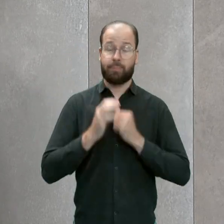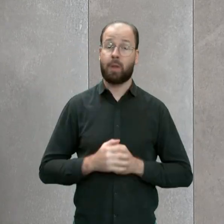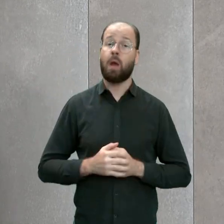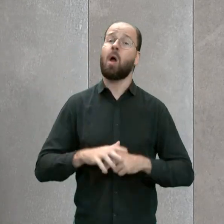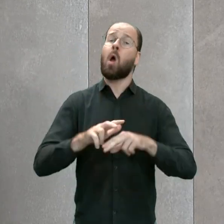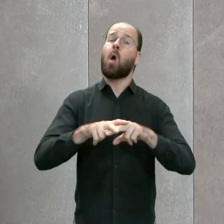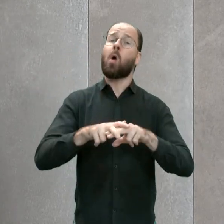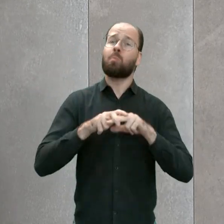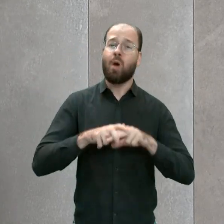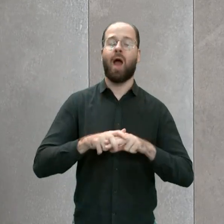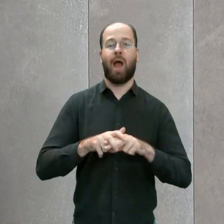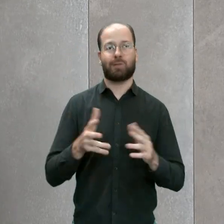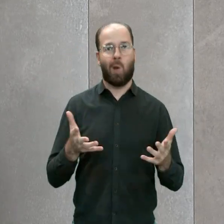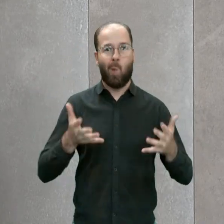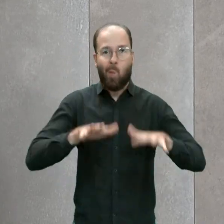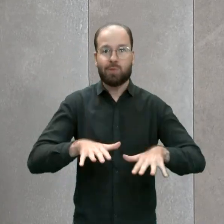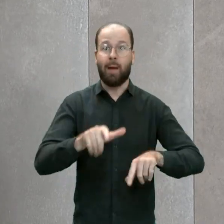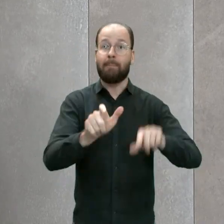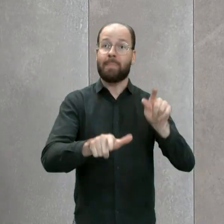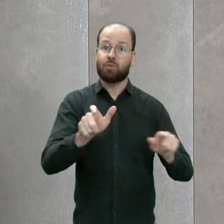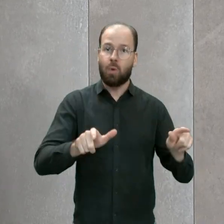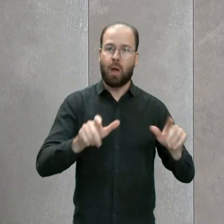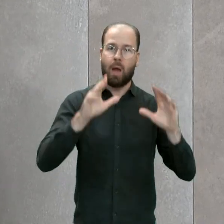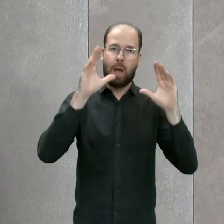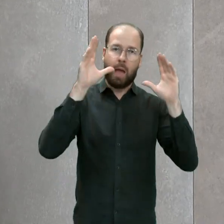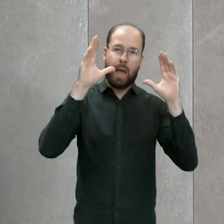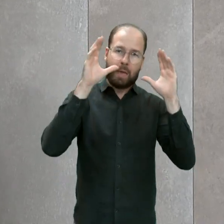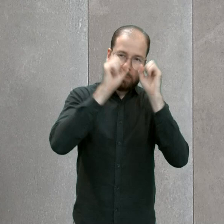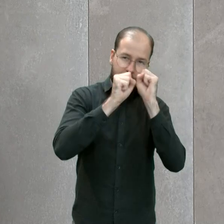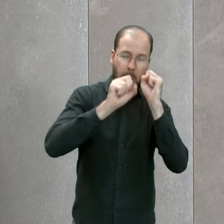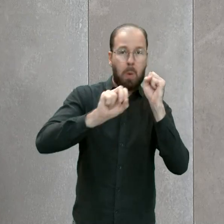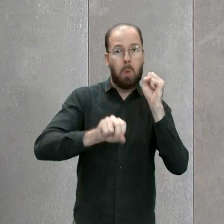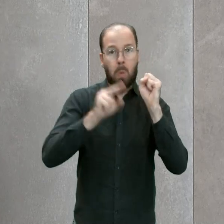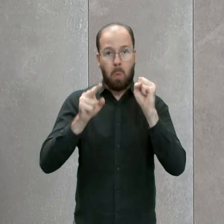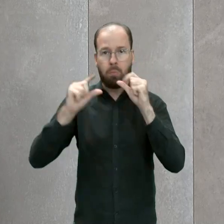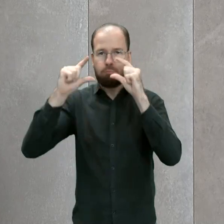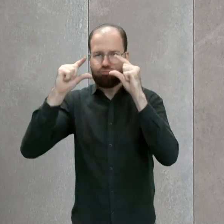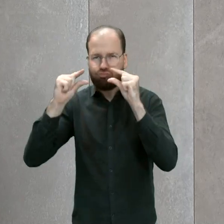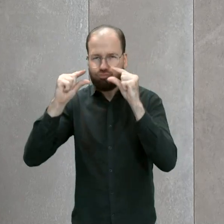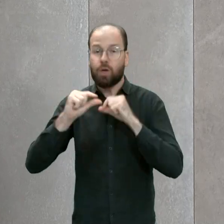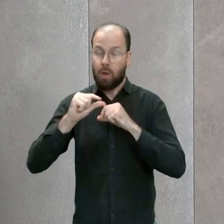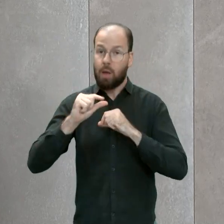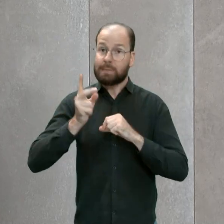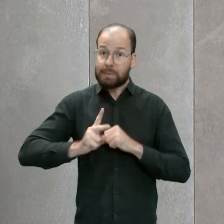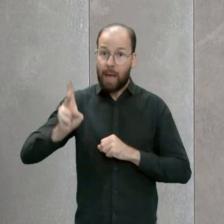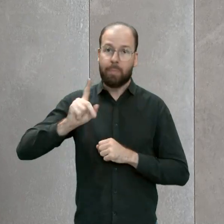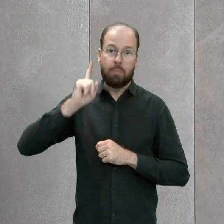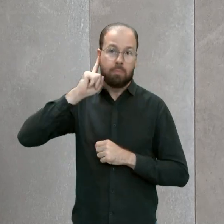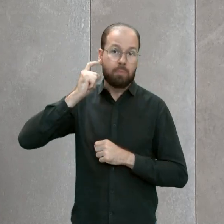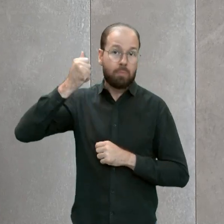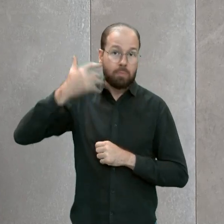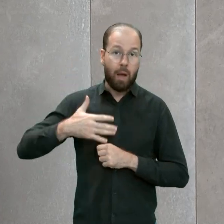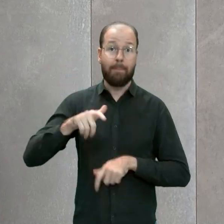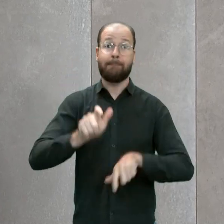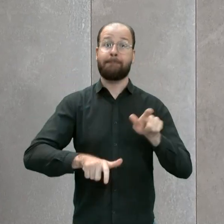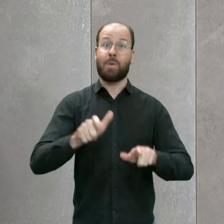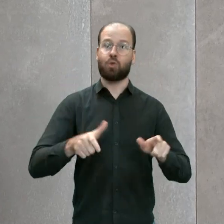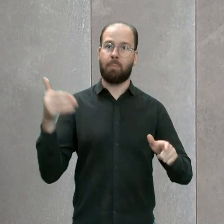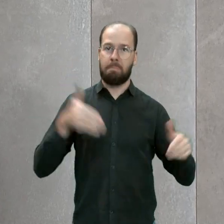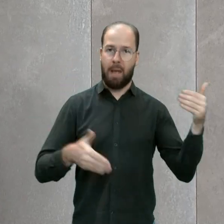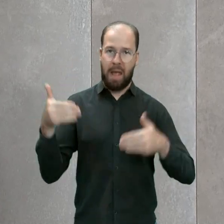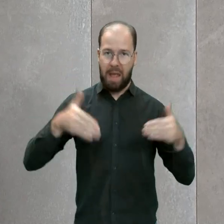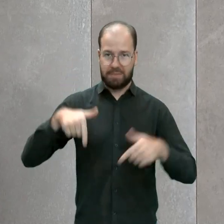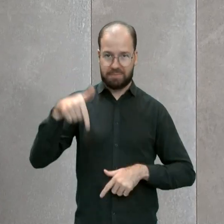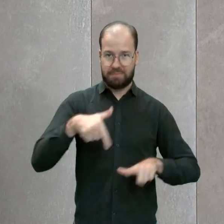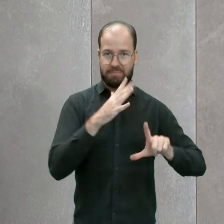o nosso público cego e de baixa visão, vocês sempre têm acesso à autodescrição de todas as pessoas que participam aqui do programa,